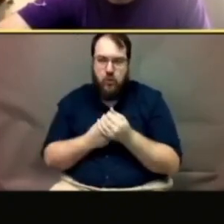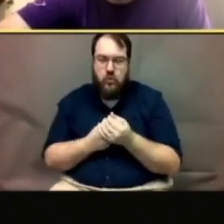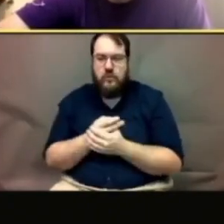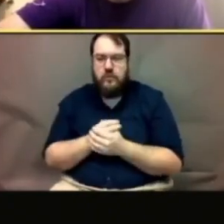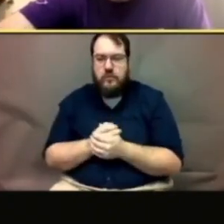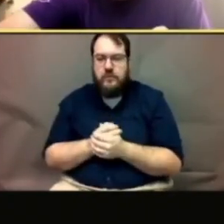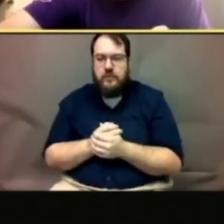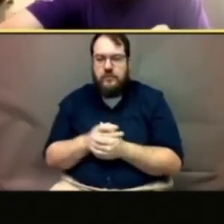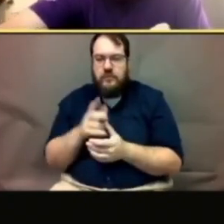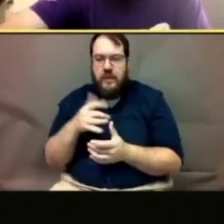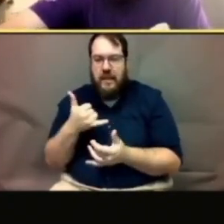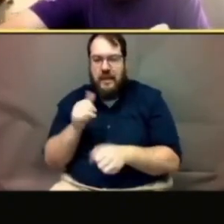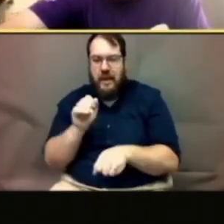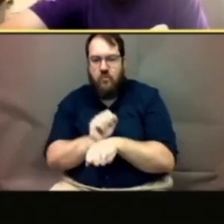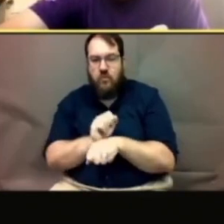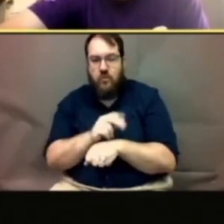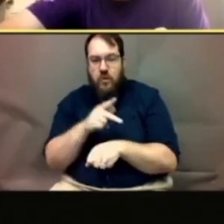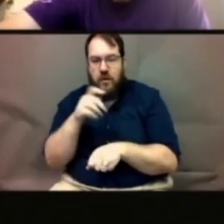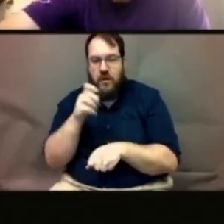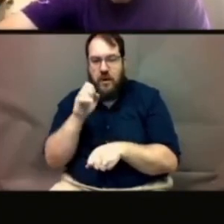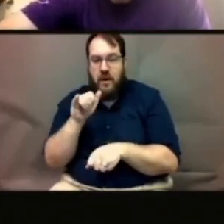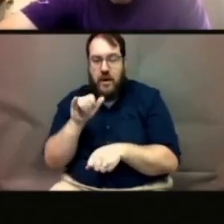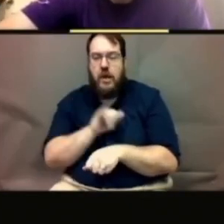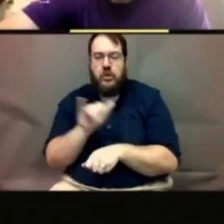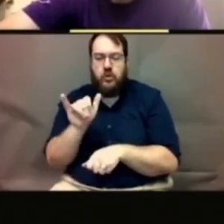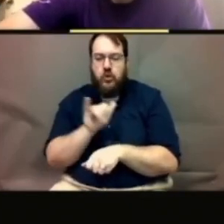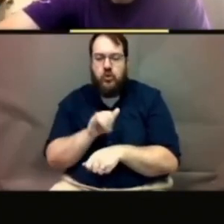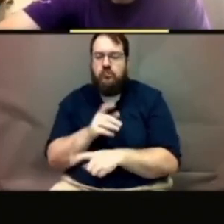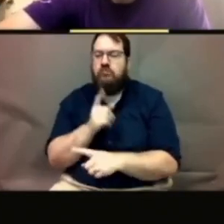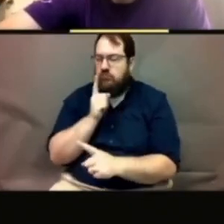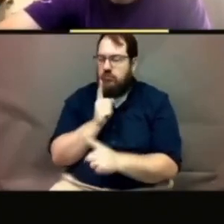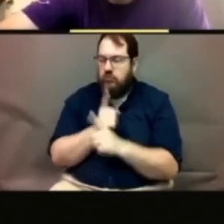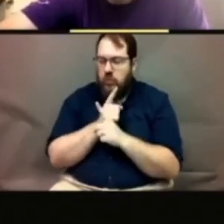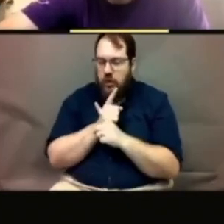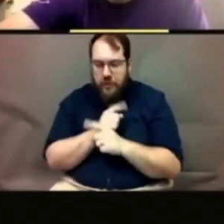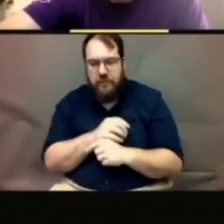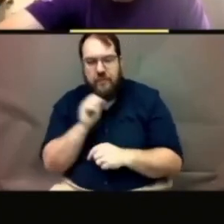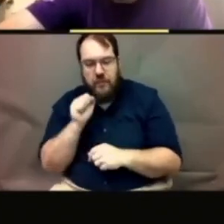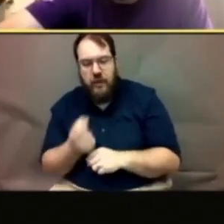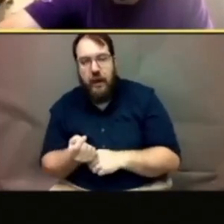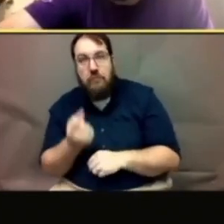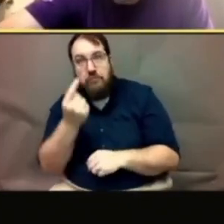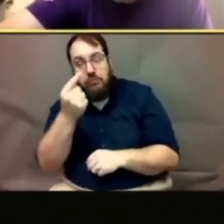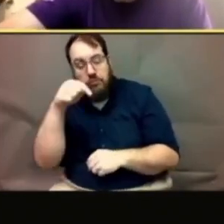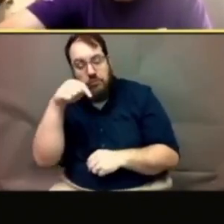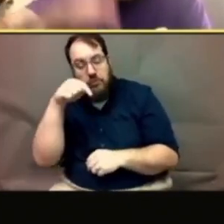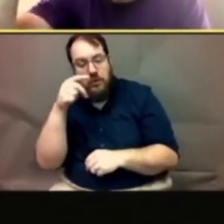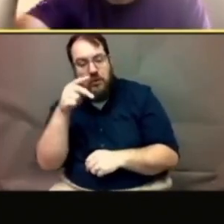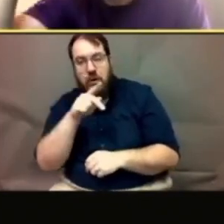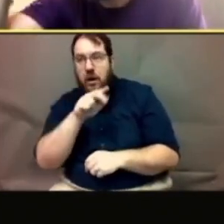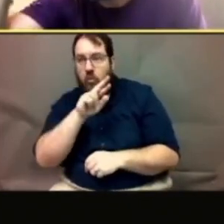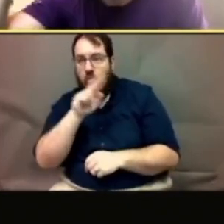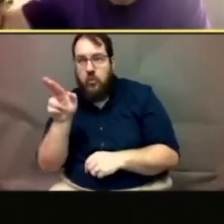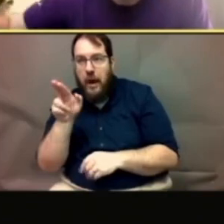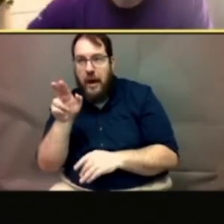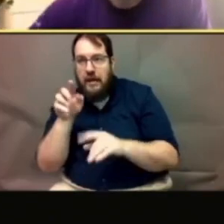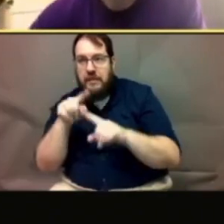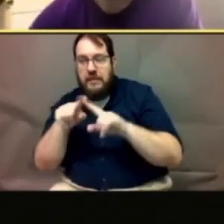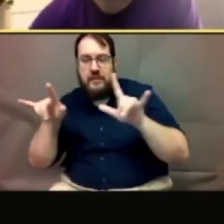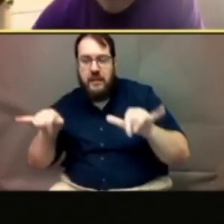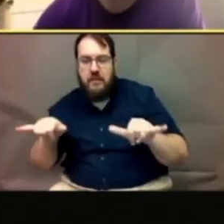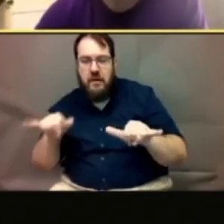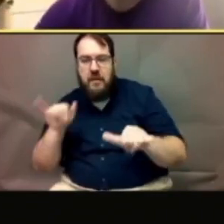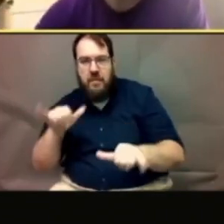teclas ao mesmo tempo e isso vale também para outras teclas você pode apertar